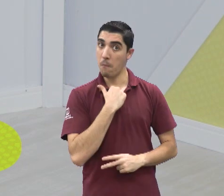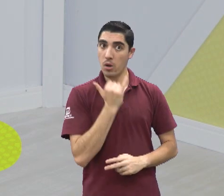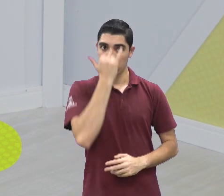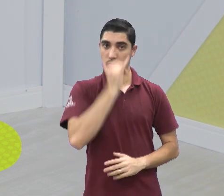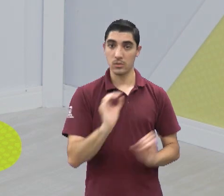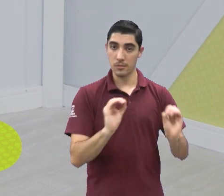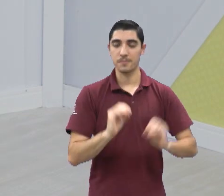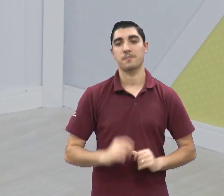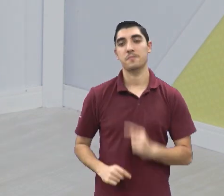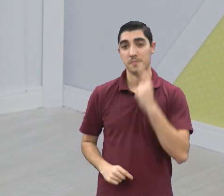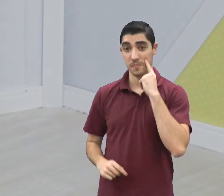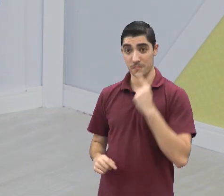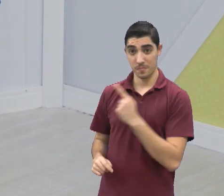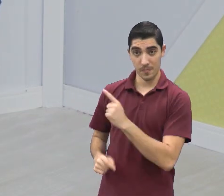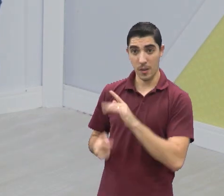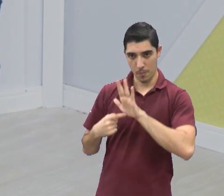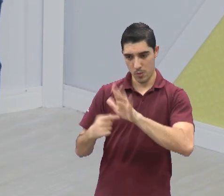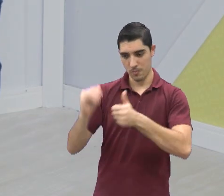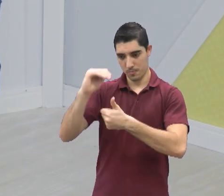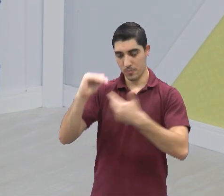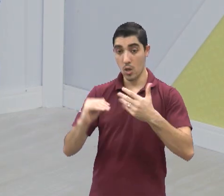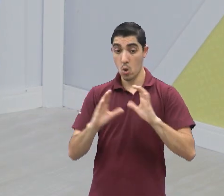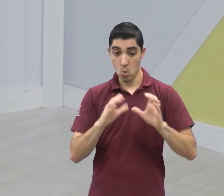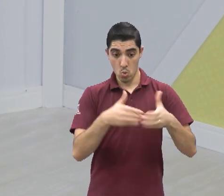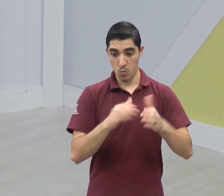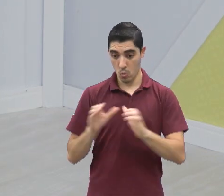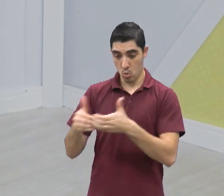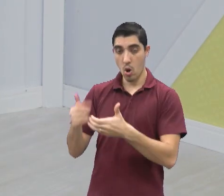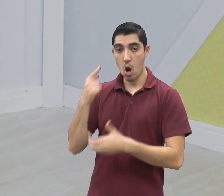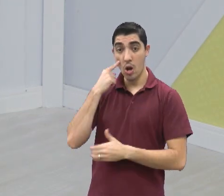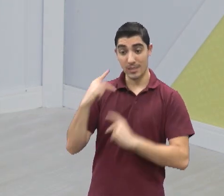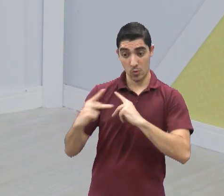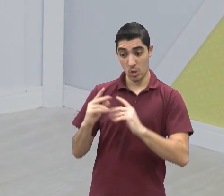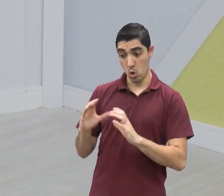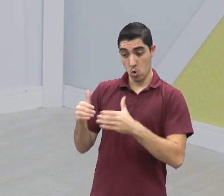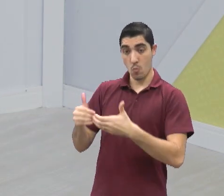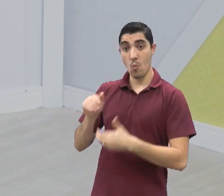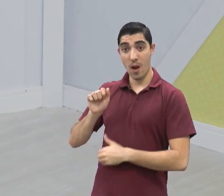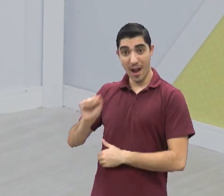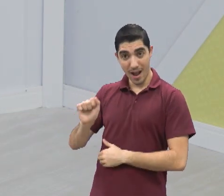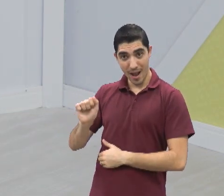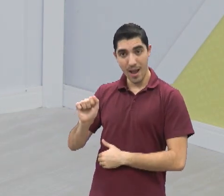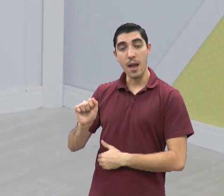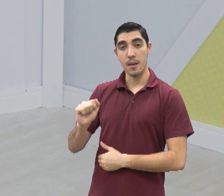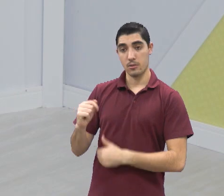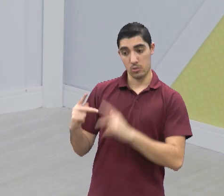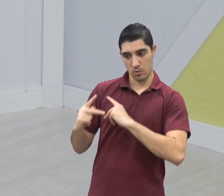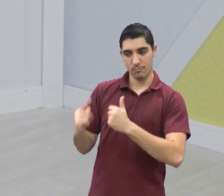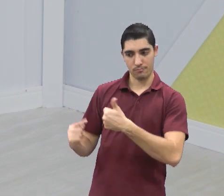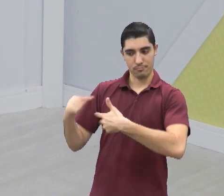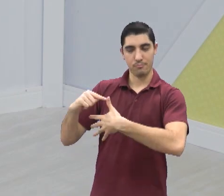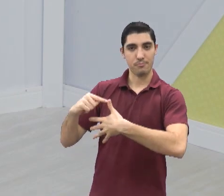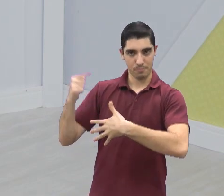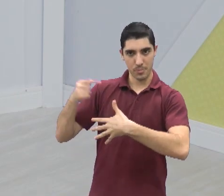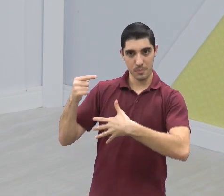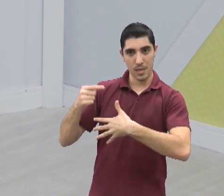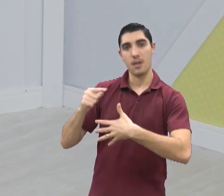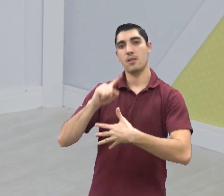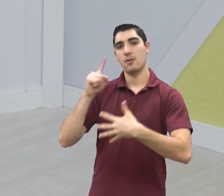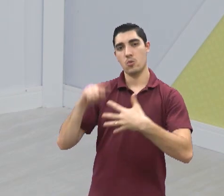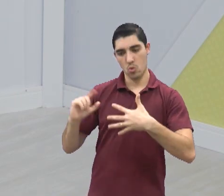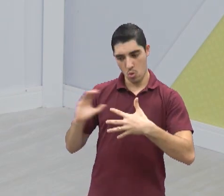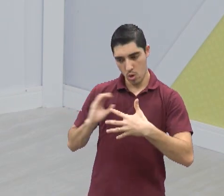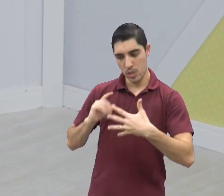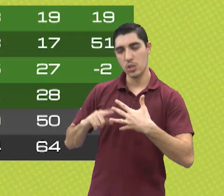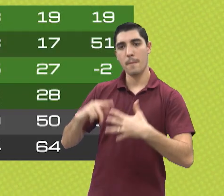as classificações dos dois grupos. Olha só, São José está no grupo A, atualmente é o líder do grupo. São José é o líder, segundo vem o Corinthians,